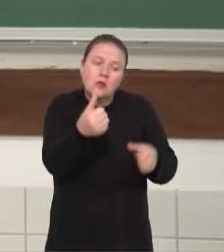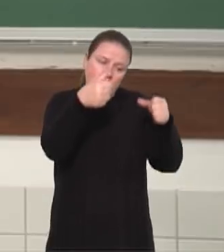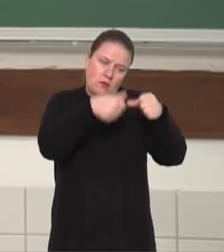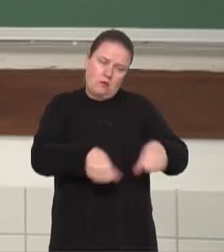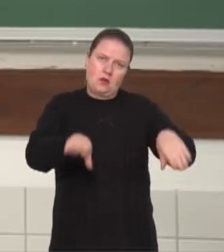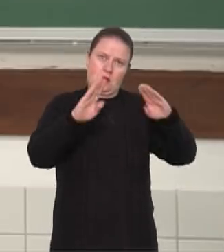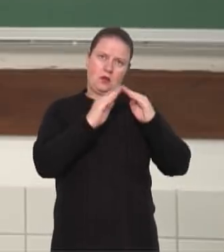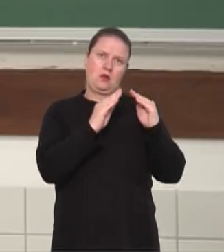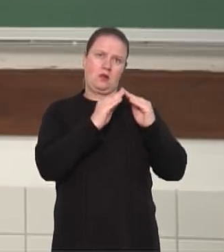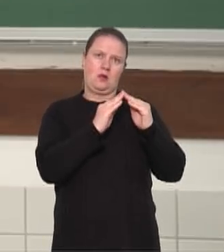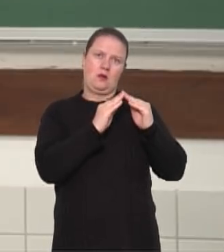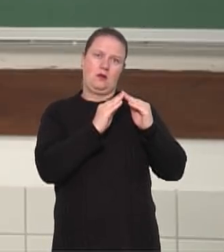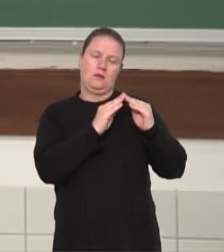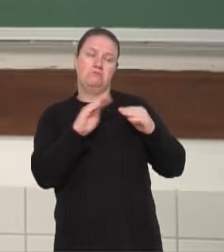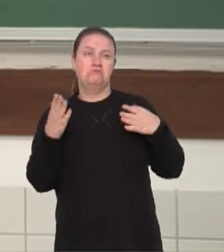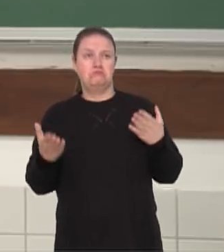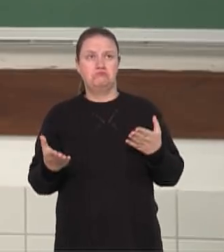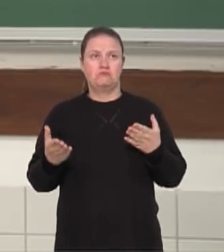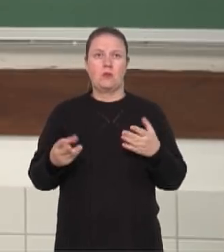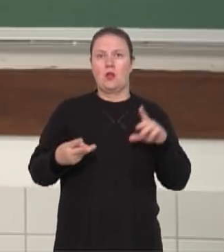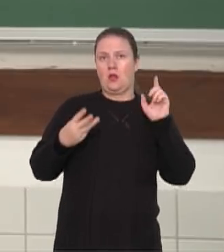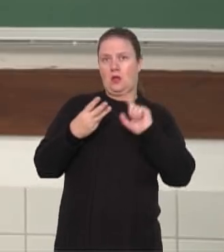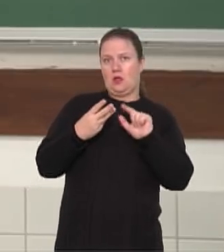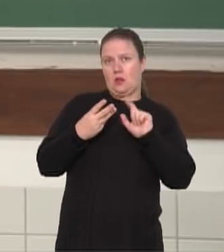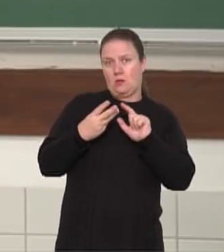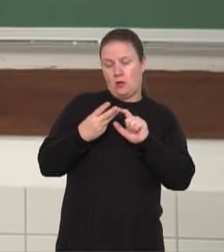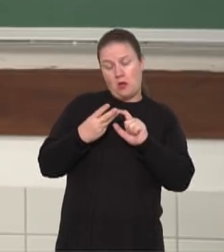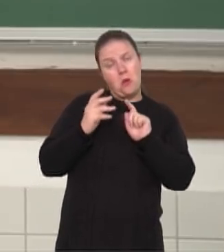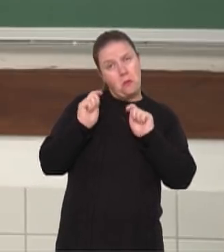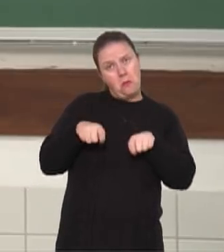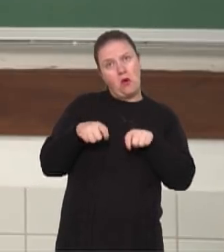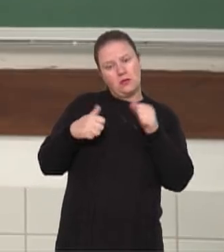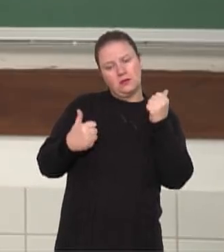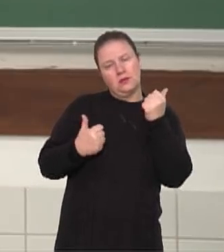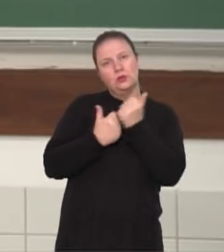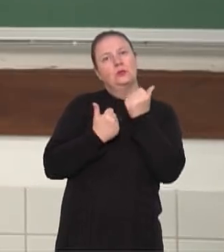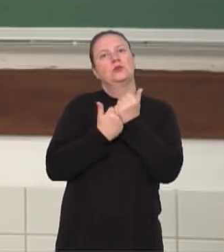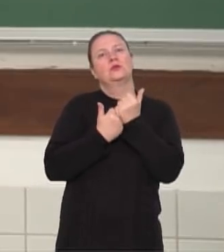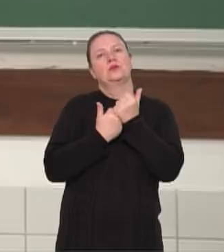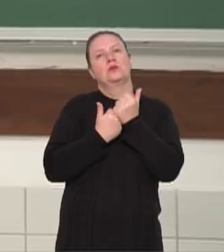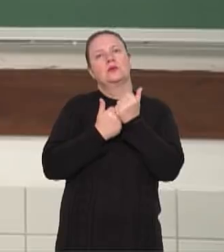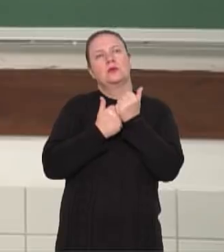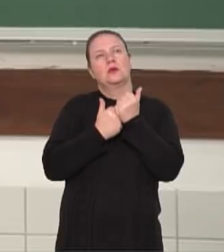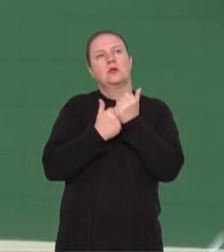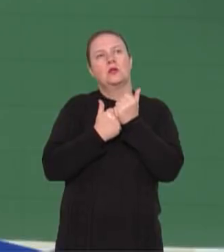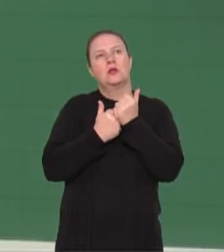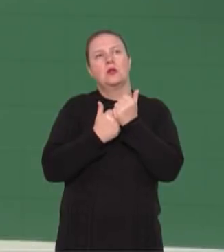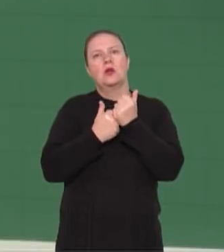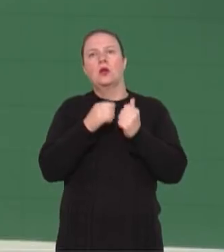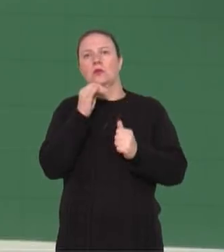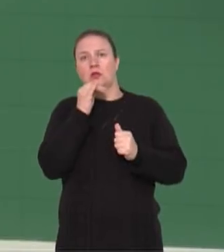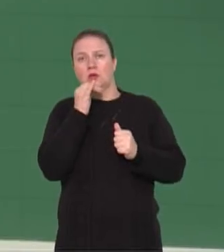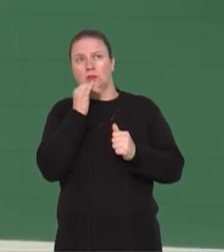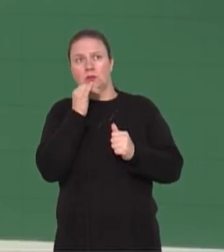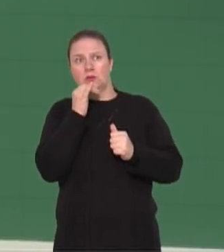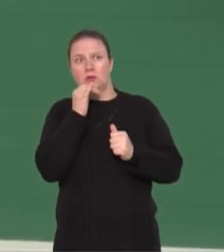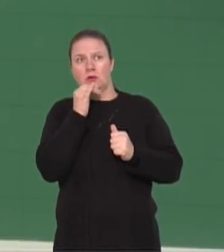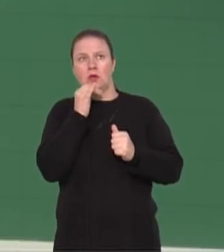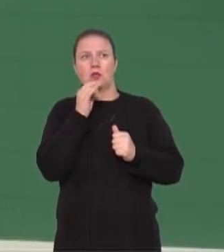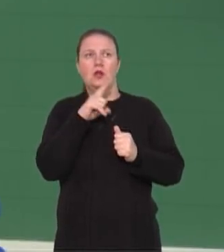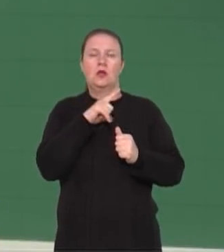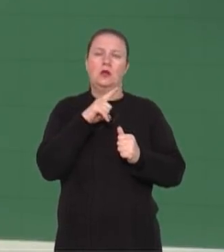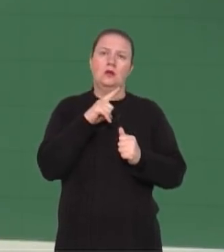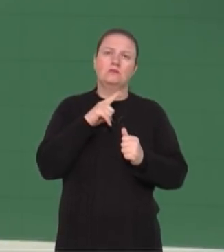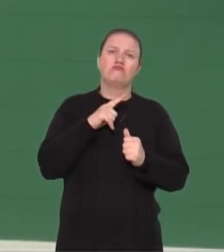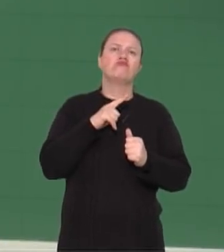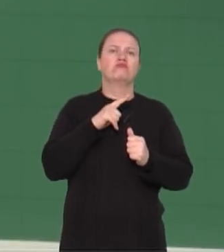ficássemos em casa. Ele também pode ter estimado o número de mortes, por exemplo, em função